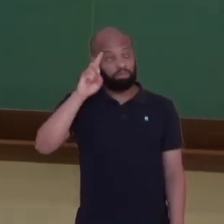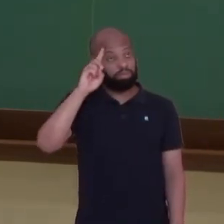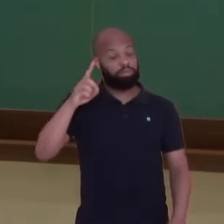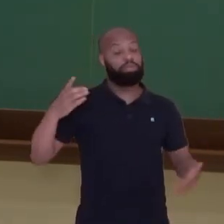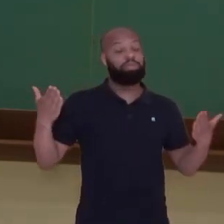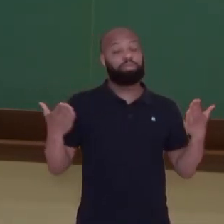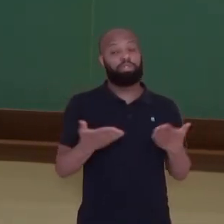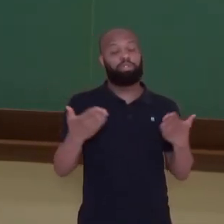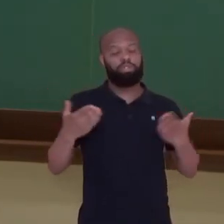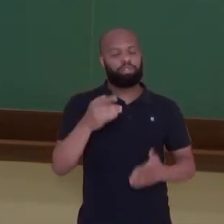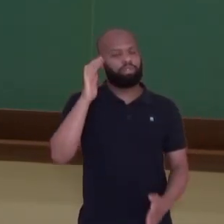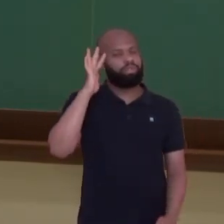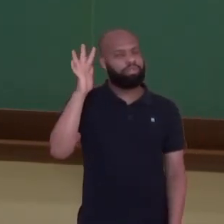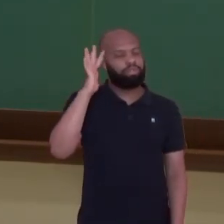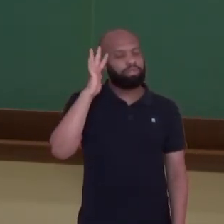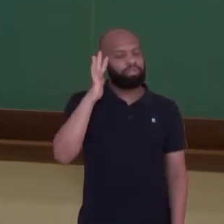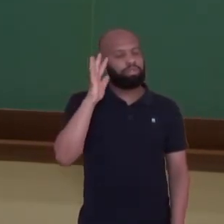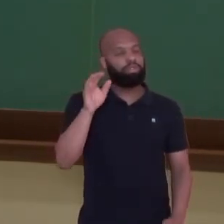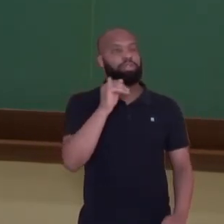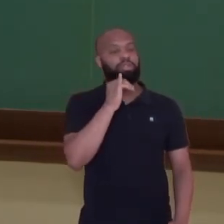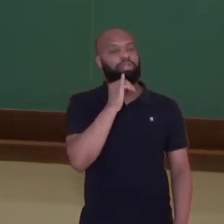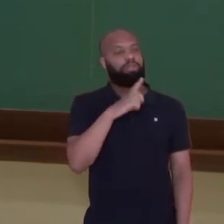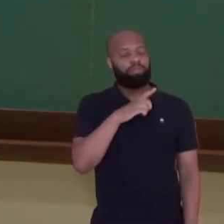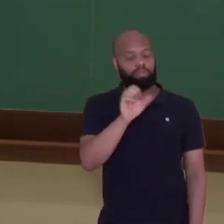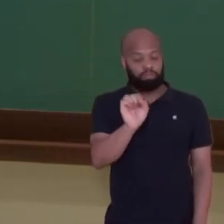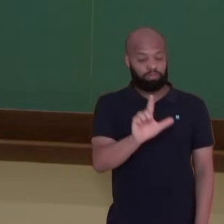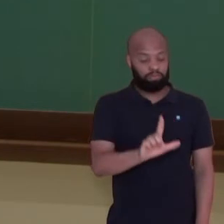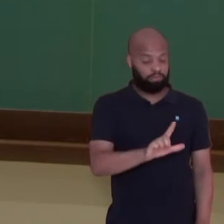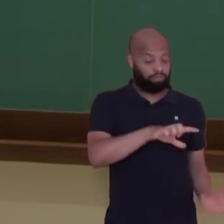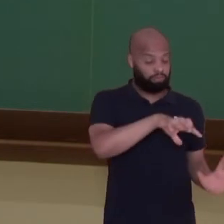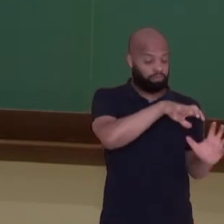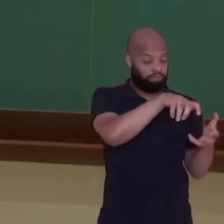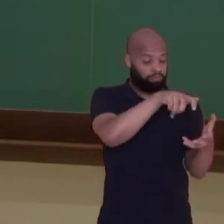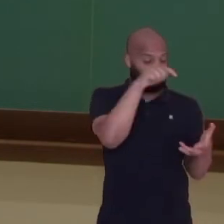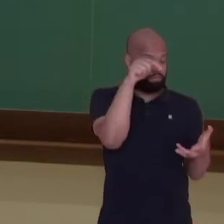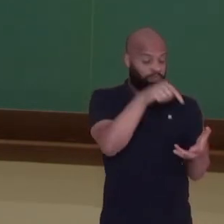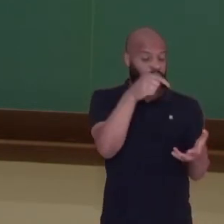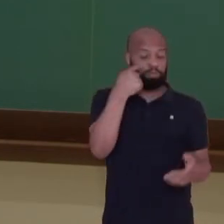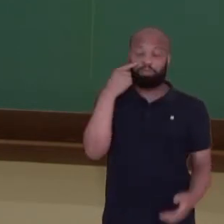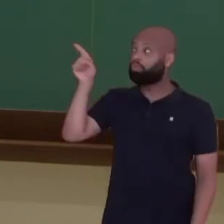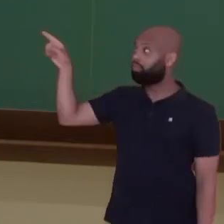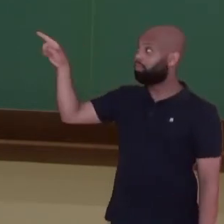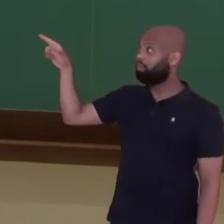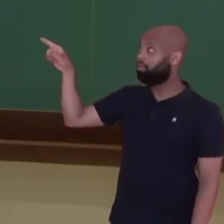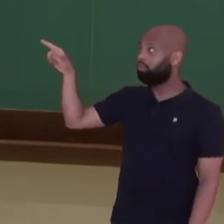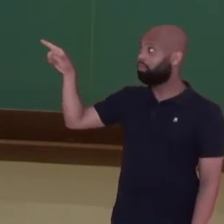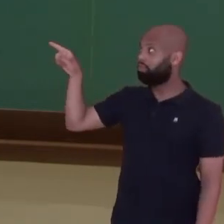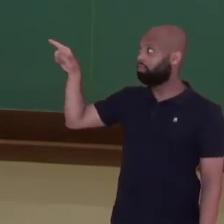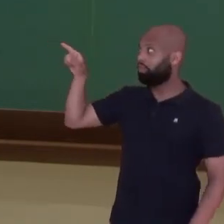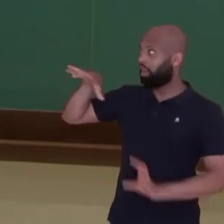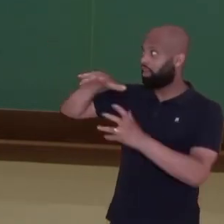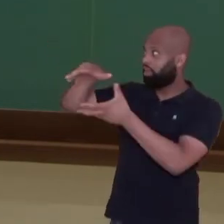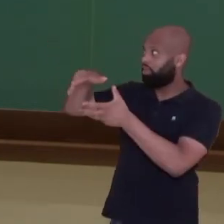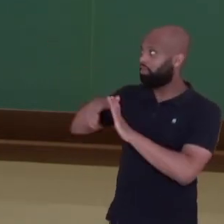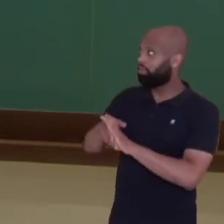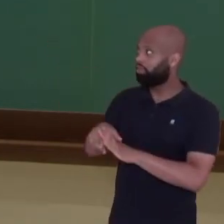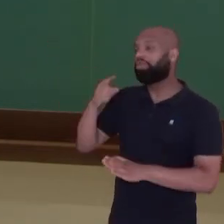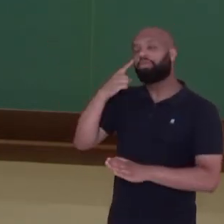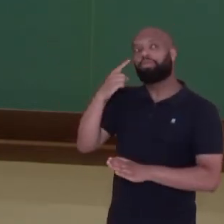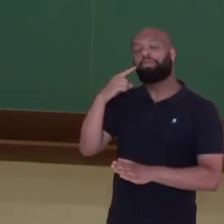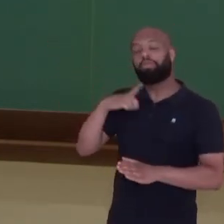Agora, pense que a Terra está nesse ponto que eu estou com o meu dedo. Olha como ela está